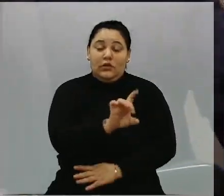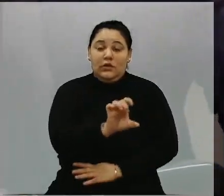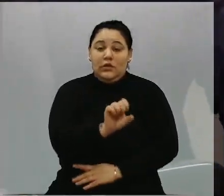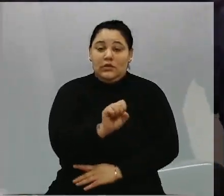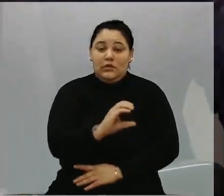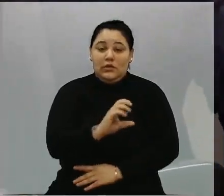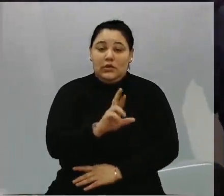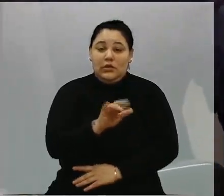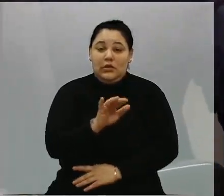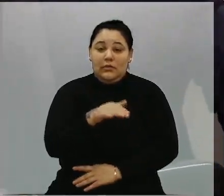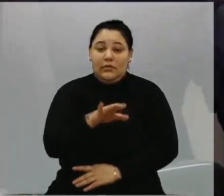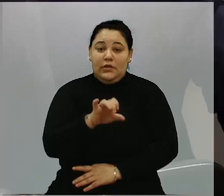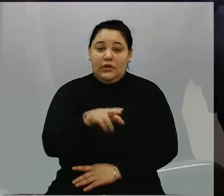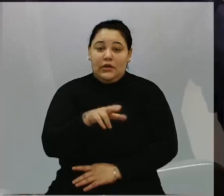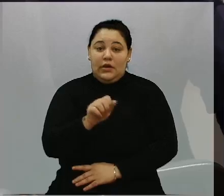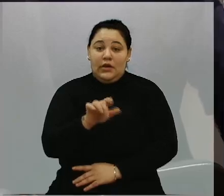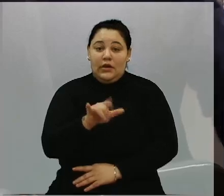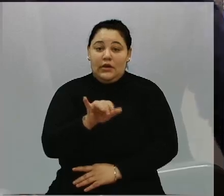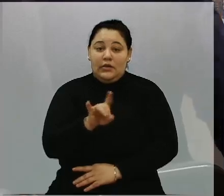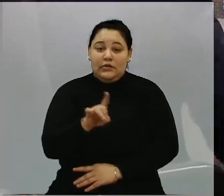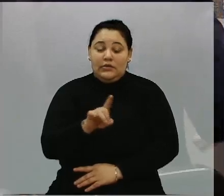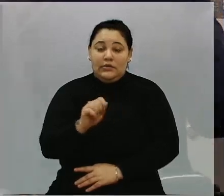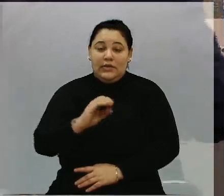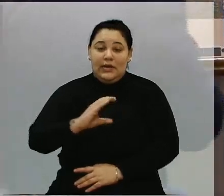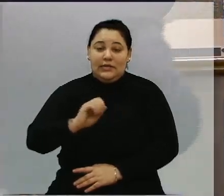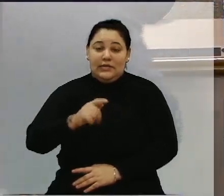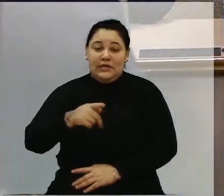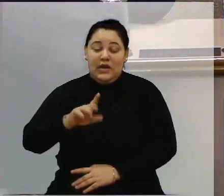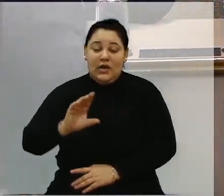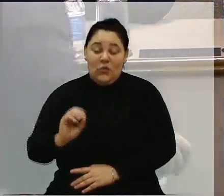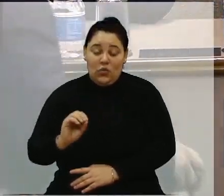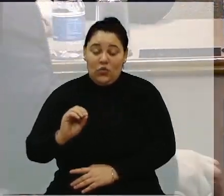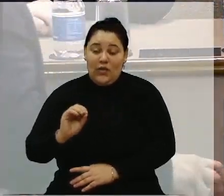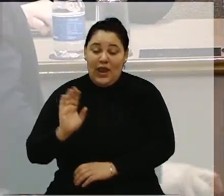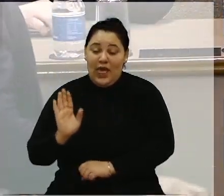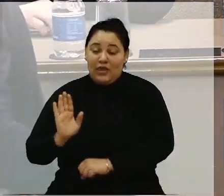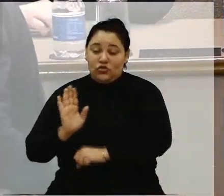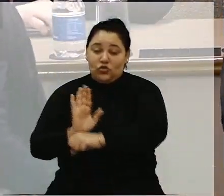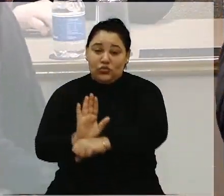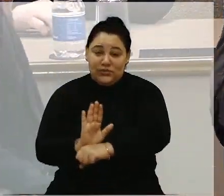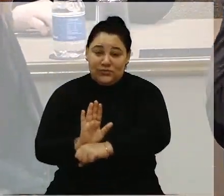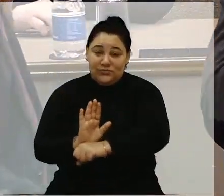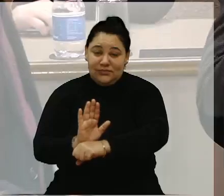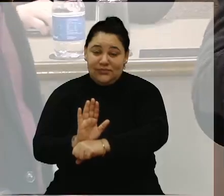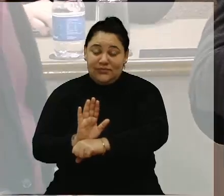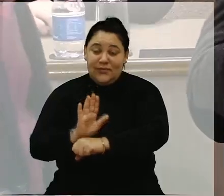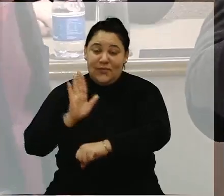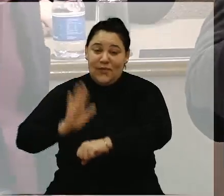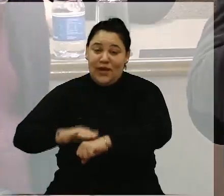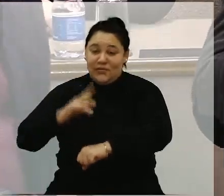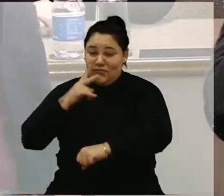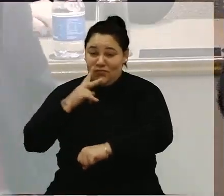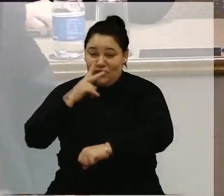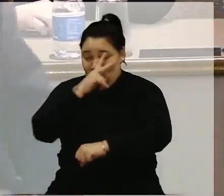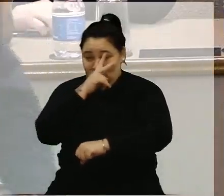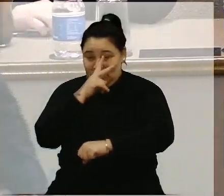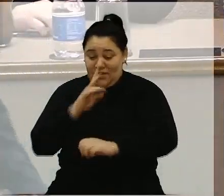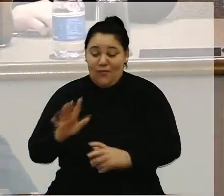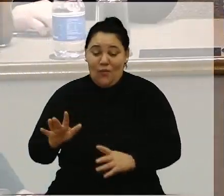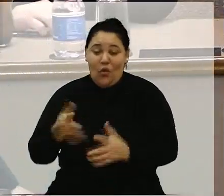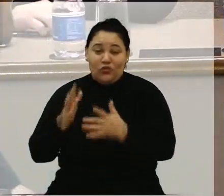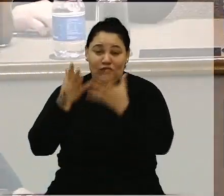descriminalização, ela potencializa o usuário ao crime. Ela